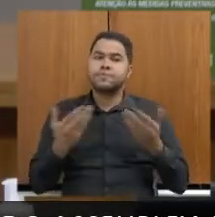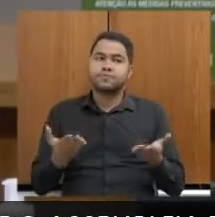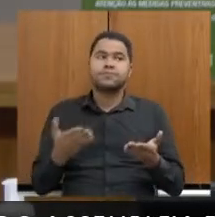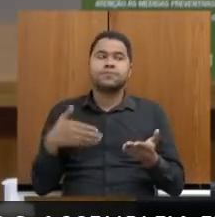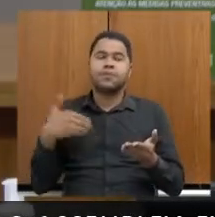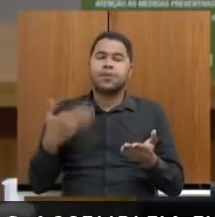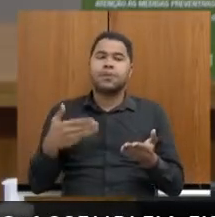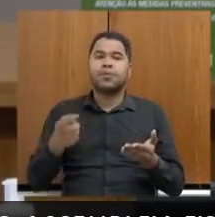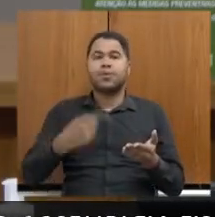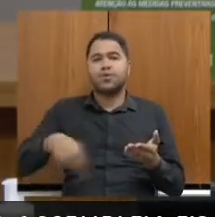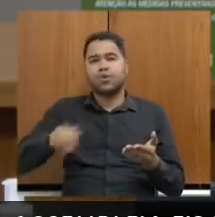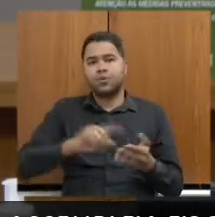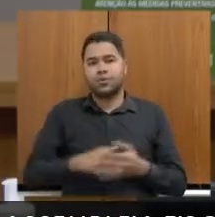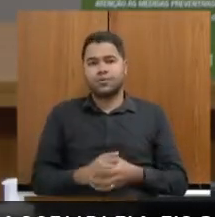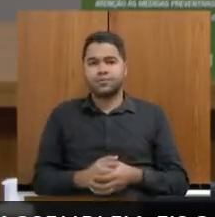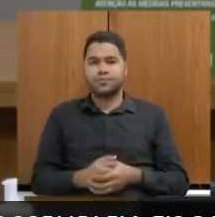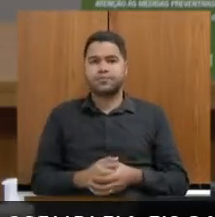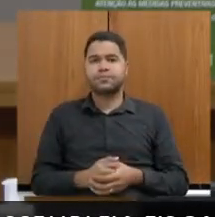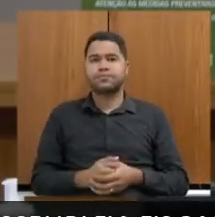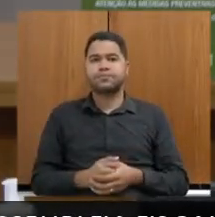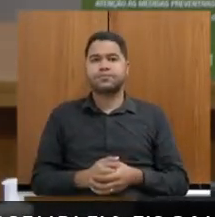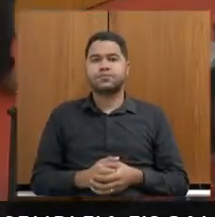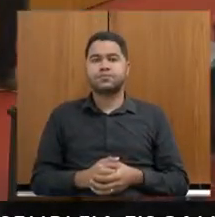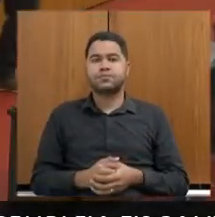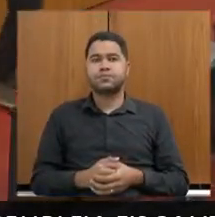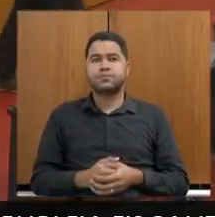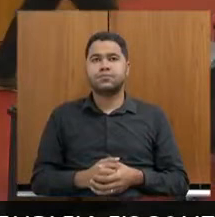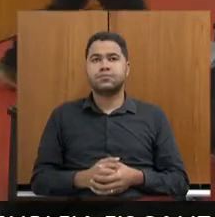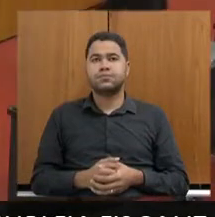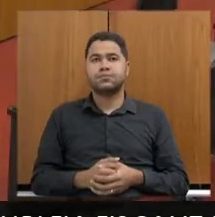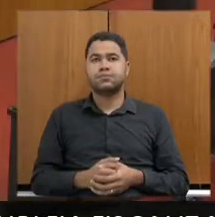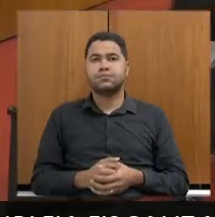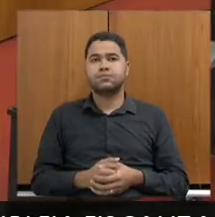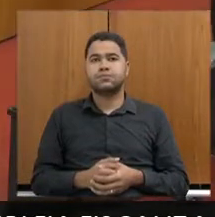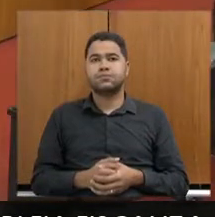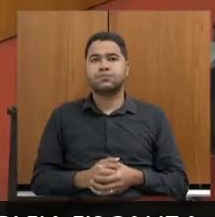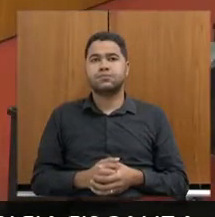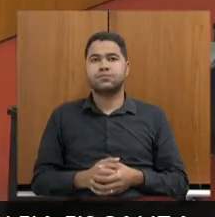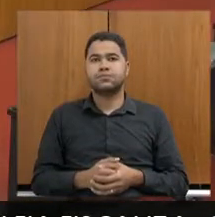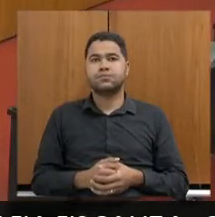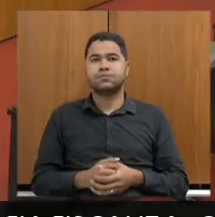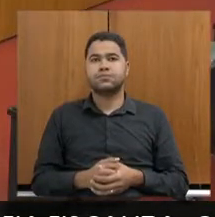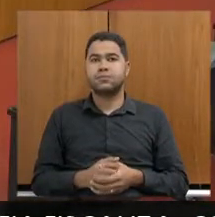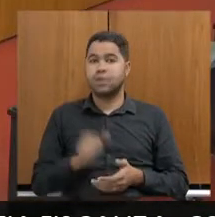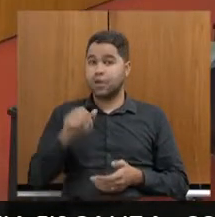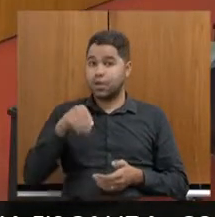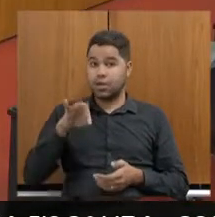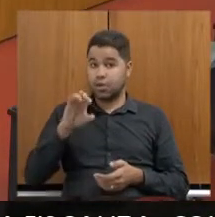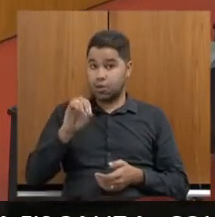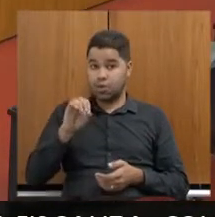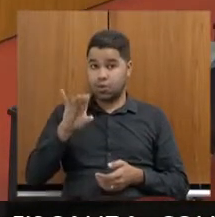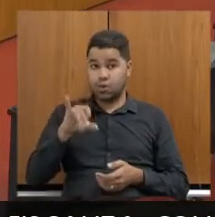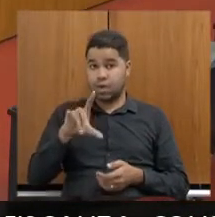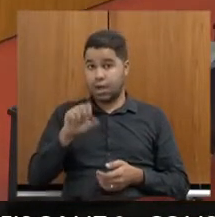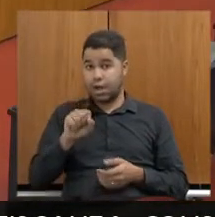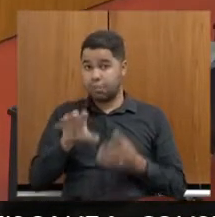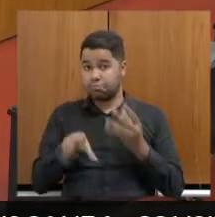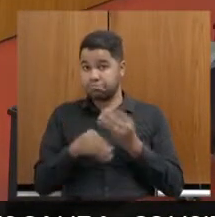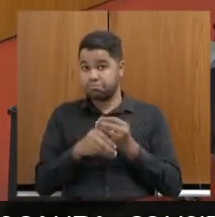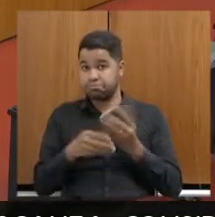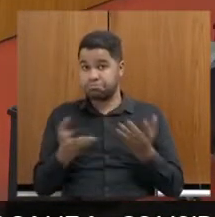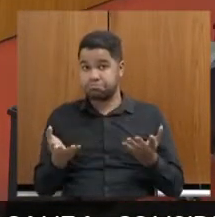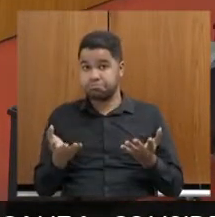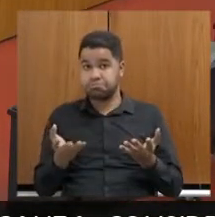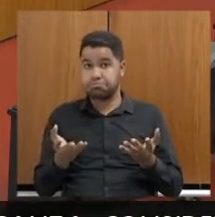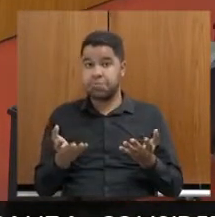vai ser a rotina Nossa de boa perguntou ontem que tanto no caso você quer fazer alguma outra consideração